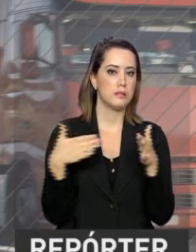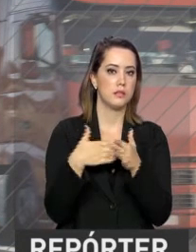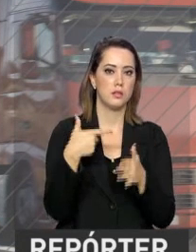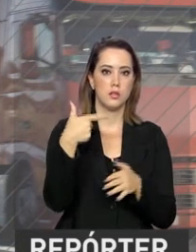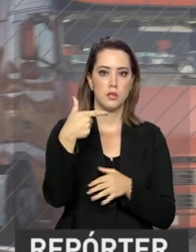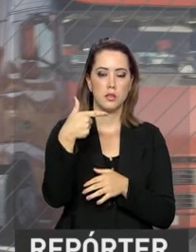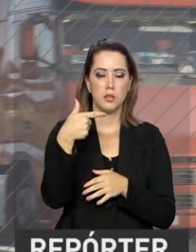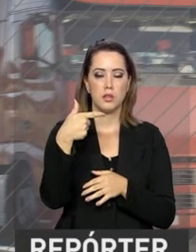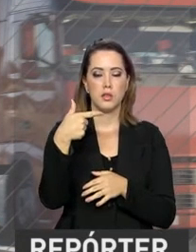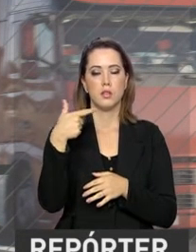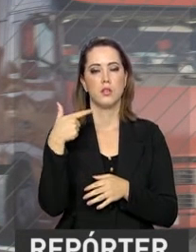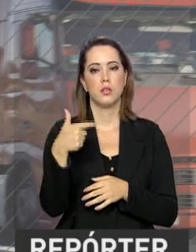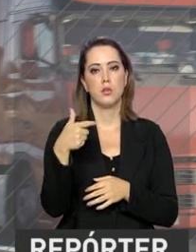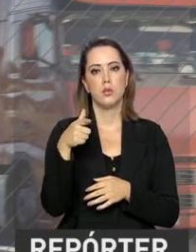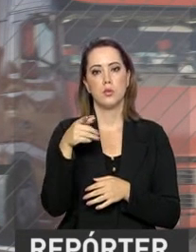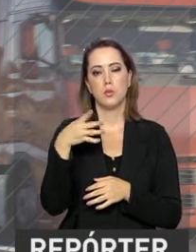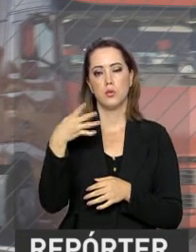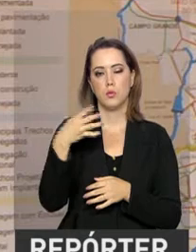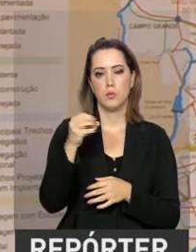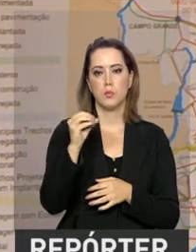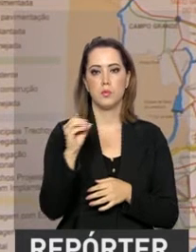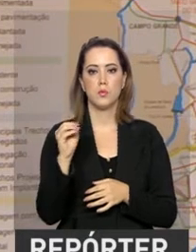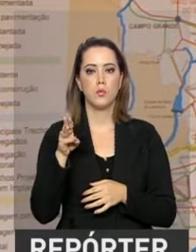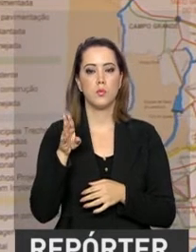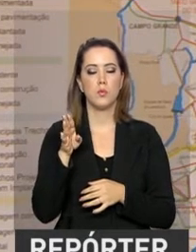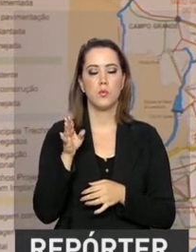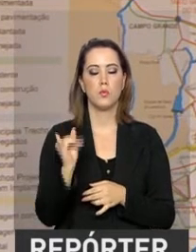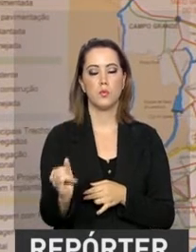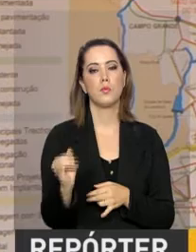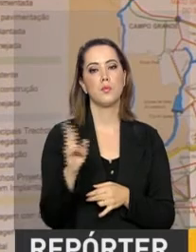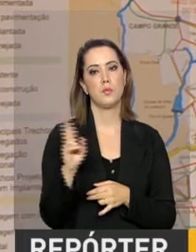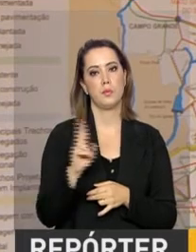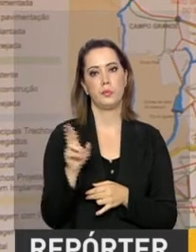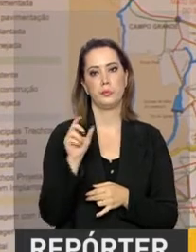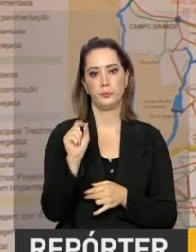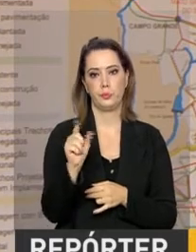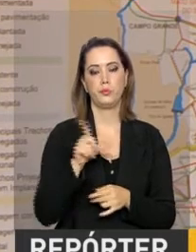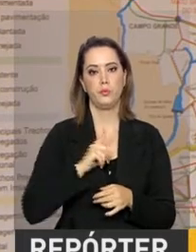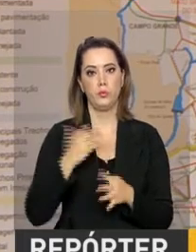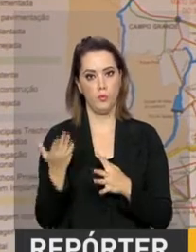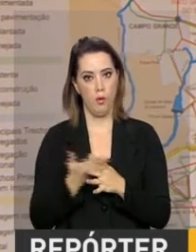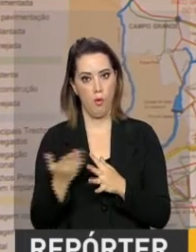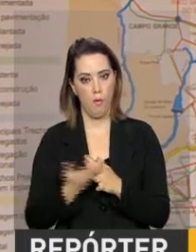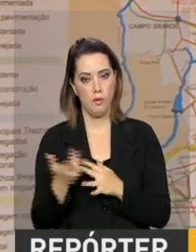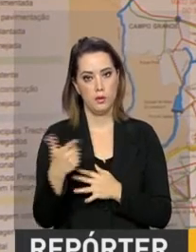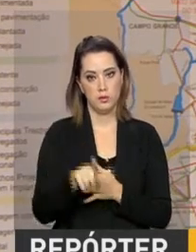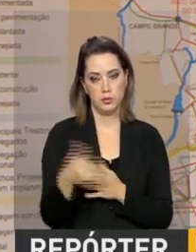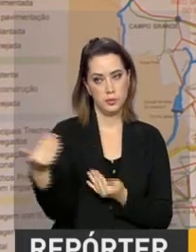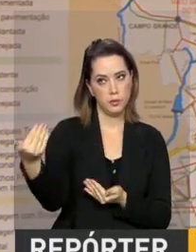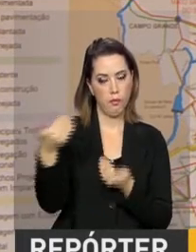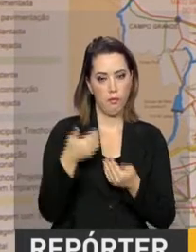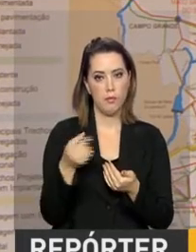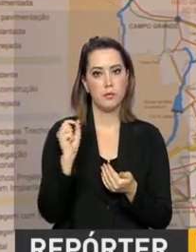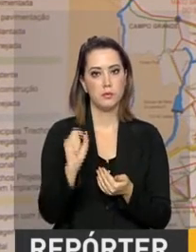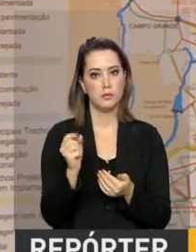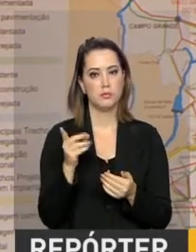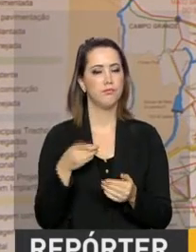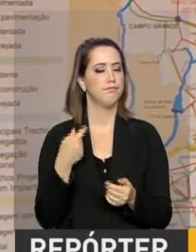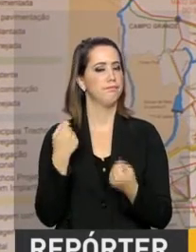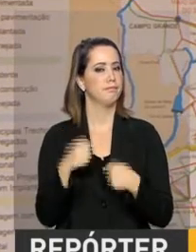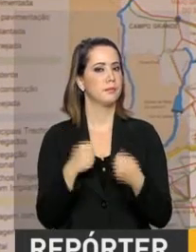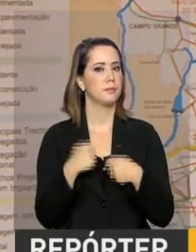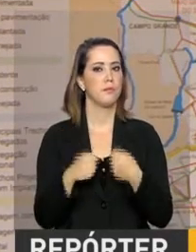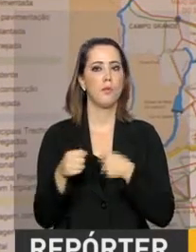dois milhões e quatrocentos mil reais esse refinanciamento ele vem exatamente ao encontro dessas necessidades